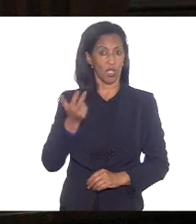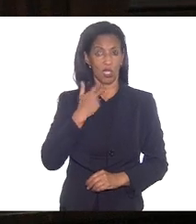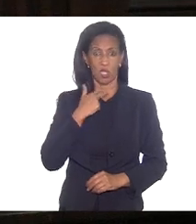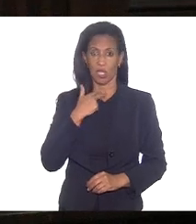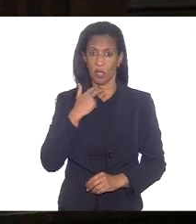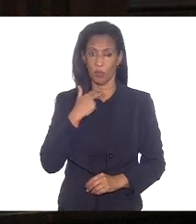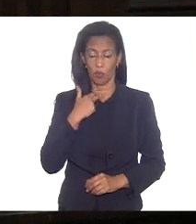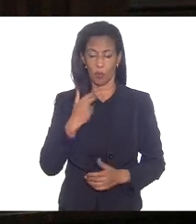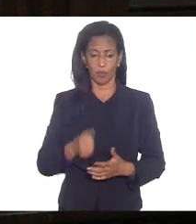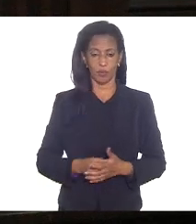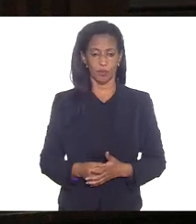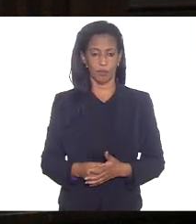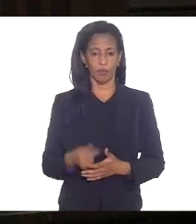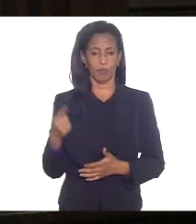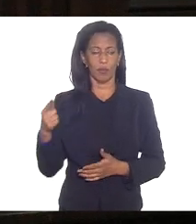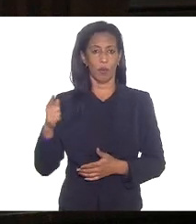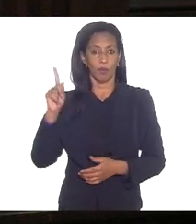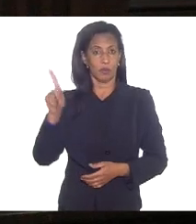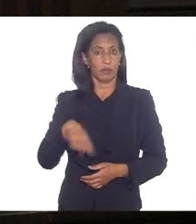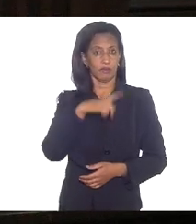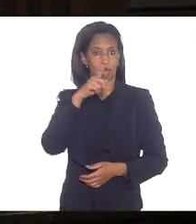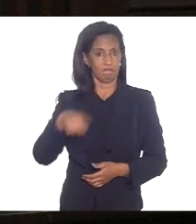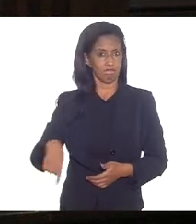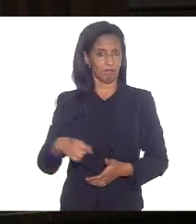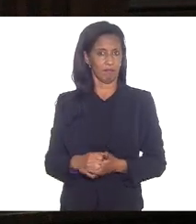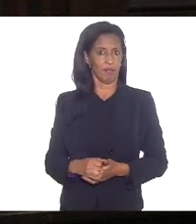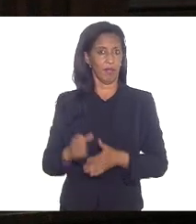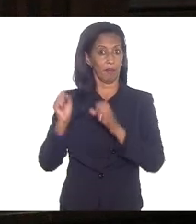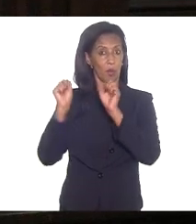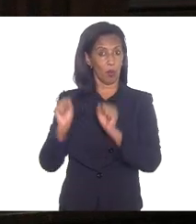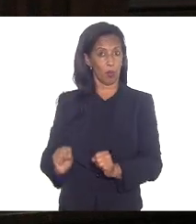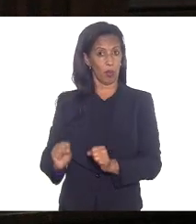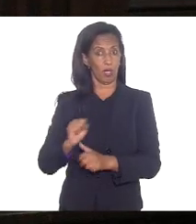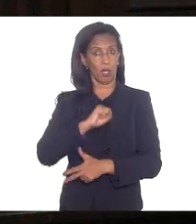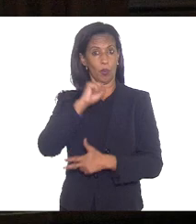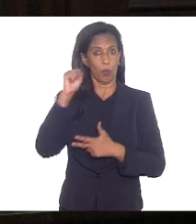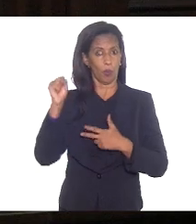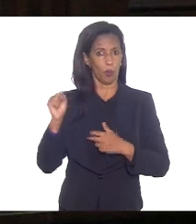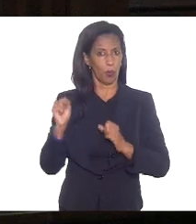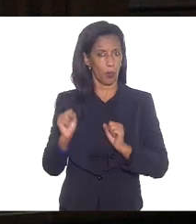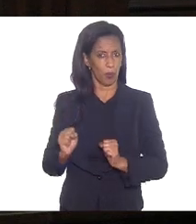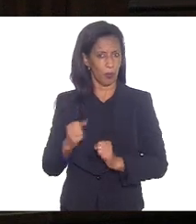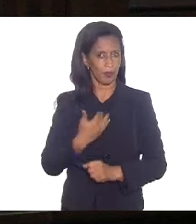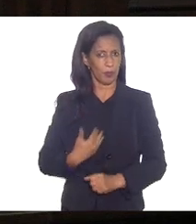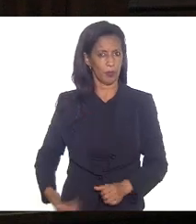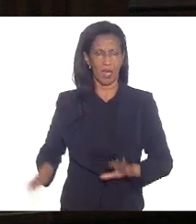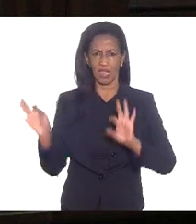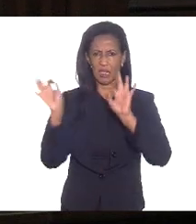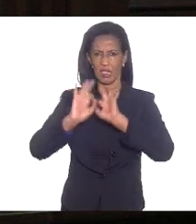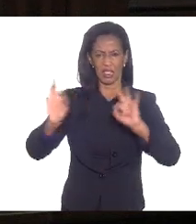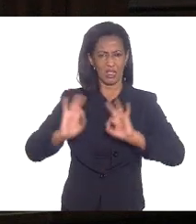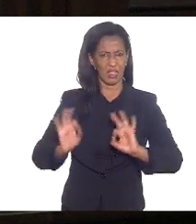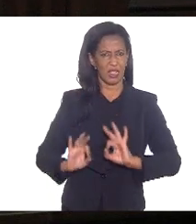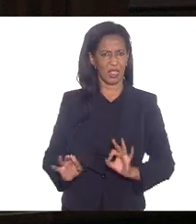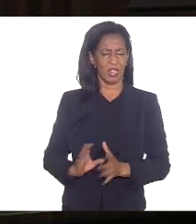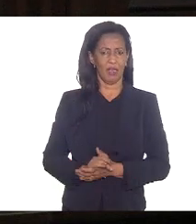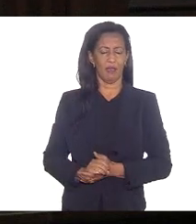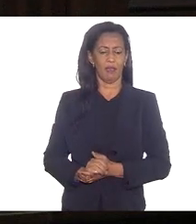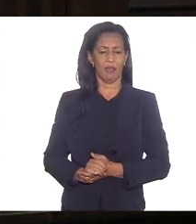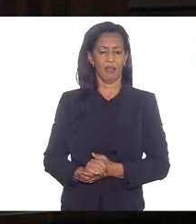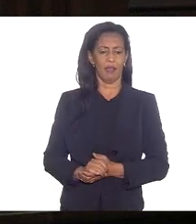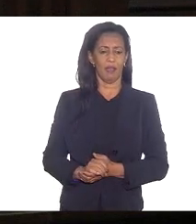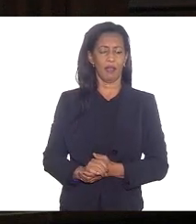deve ser impedida pelo poder público, nem submetida a